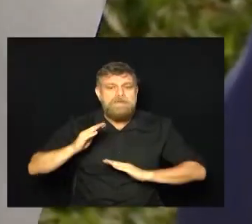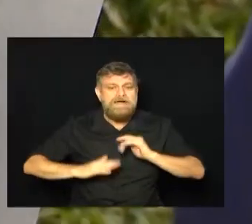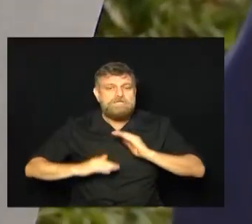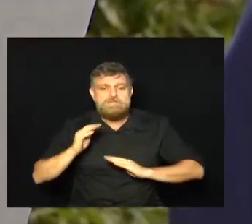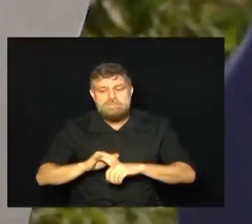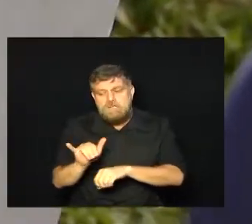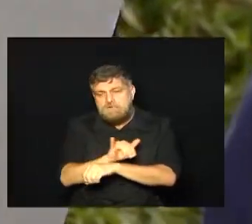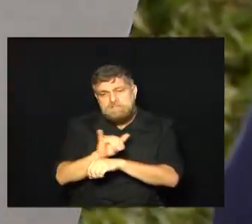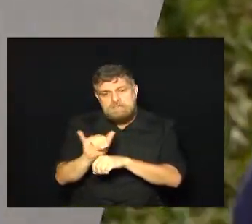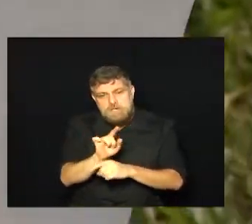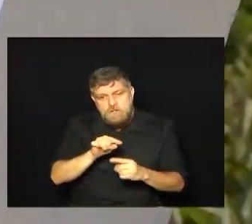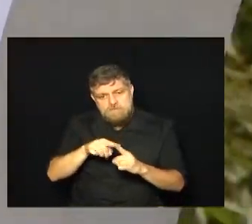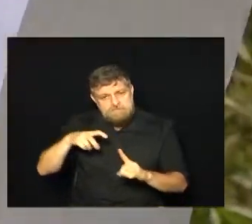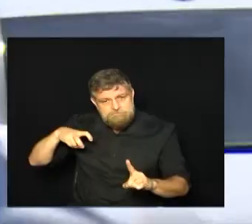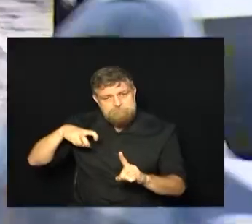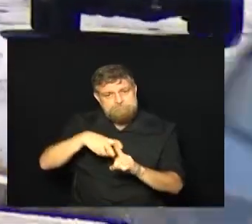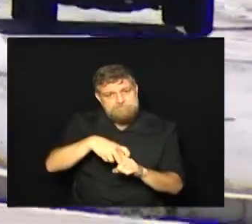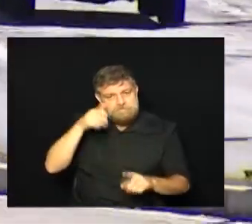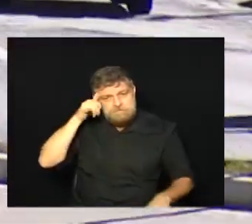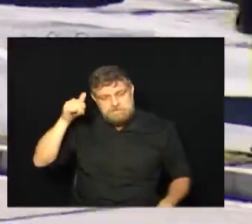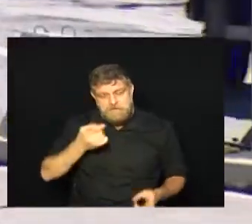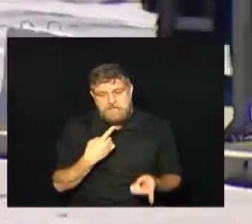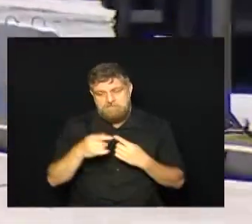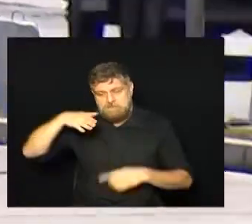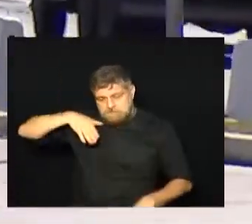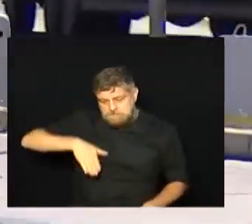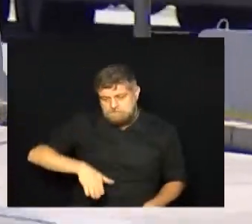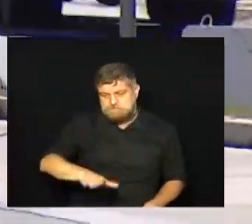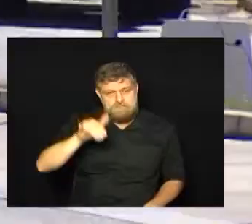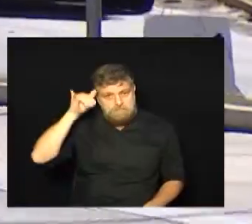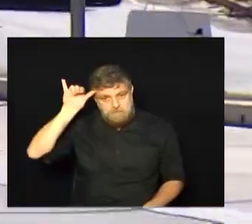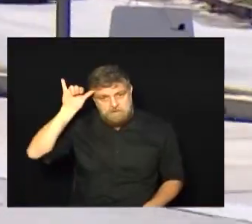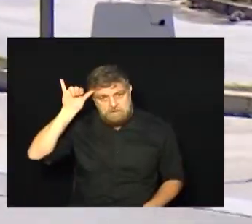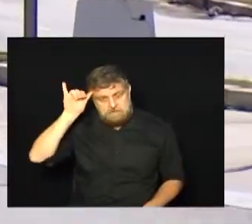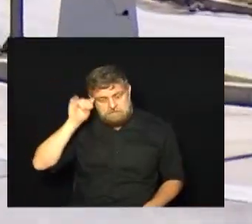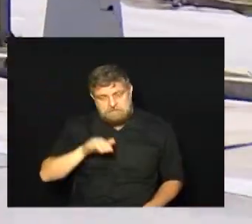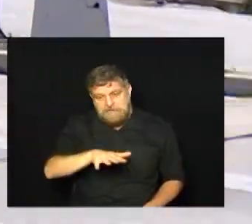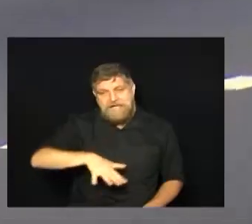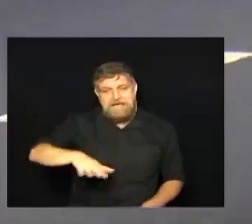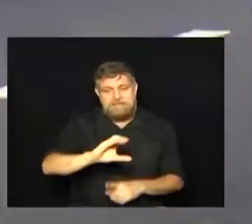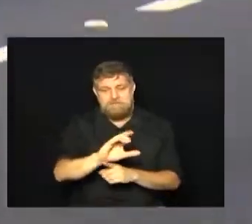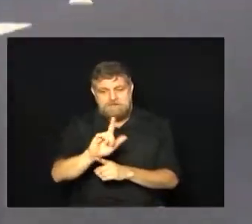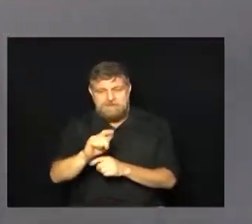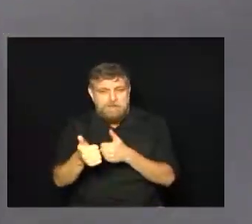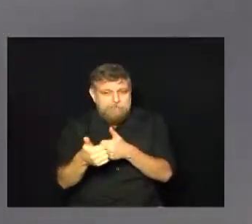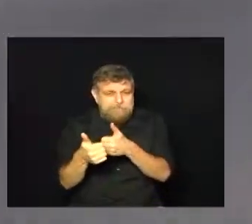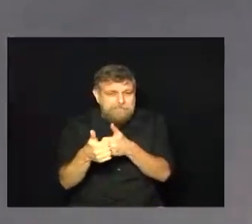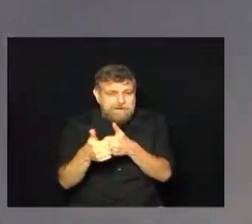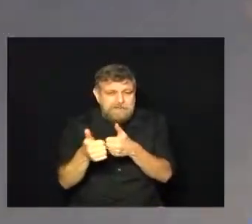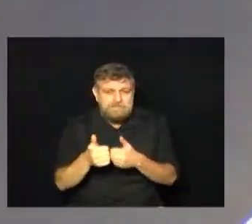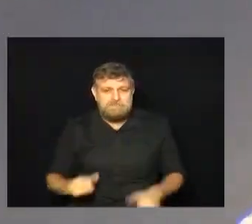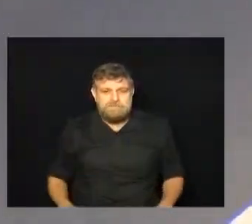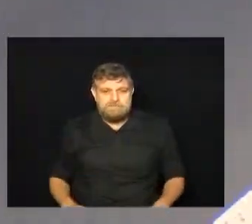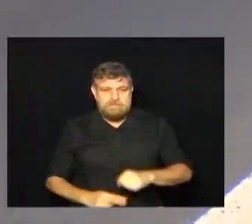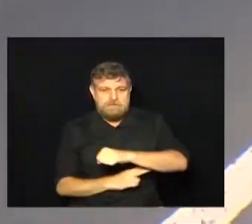adotadas para evitar novos acidentes na Avenida John Boy Dunlop, no distrito do Campo Grande, próximo ao